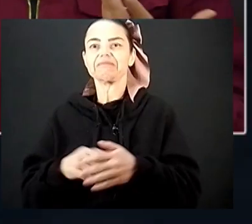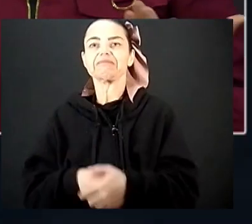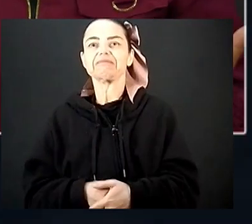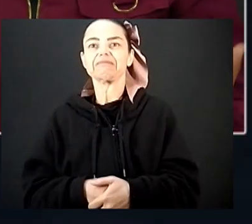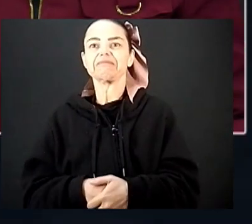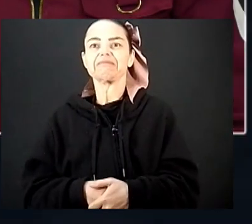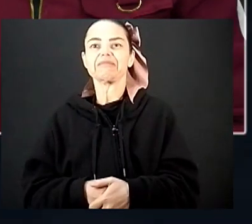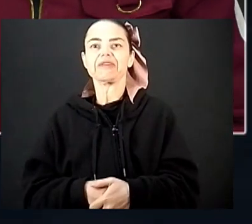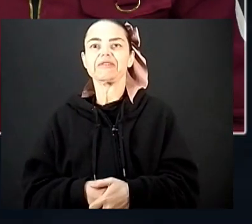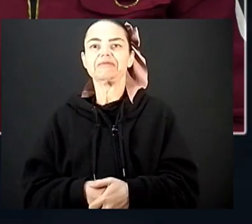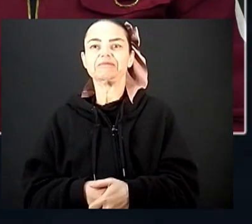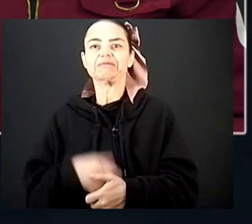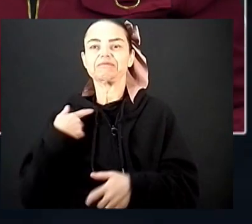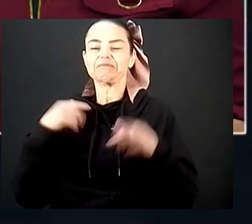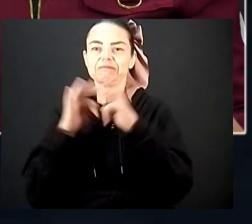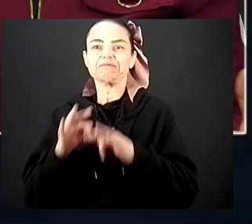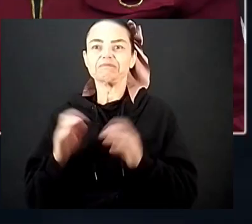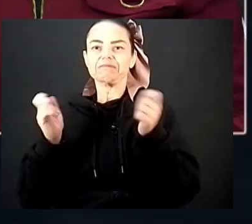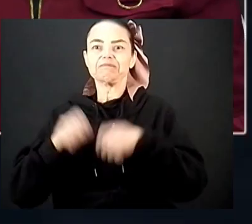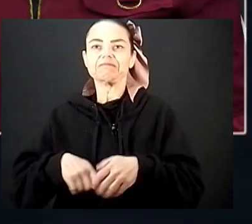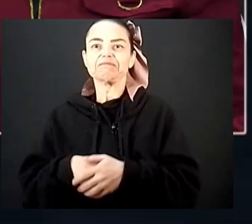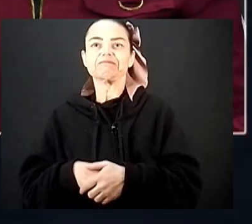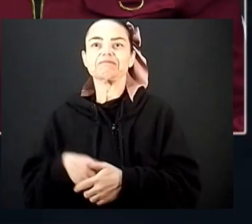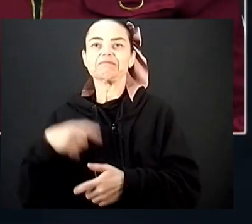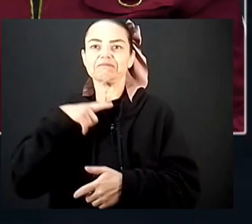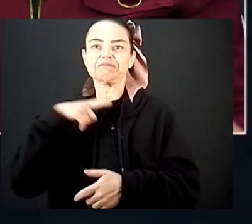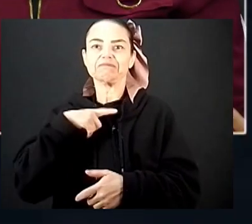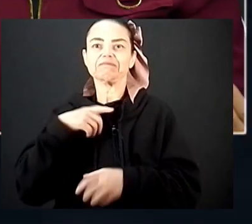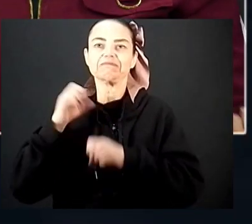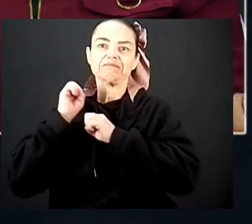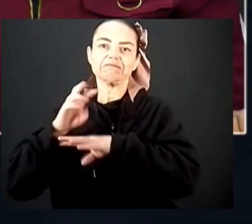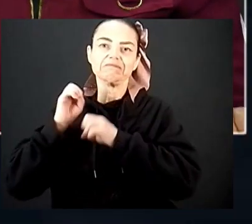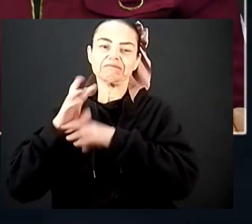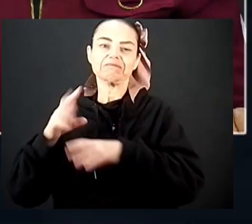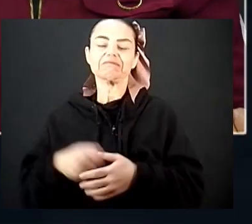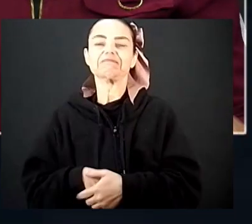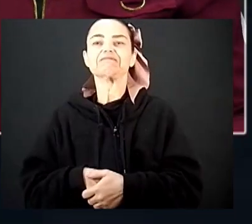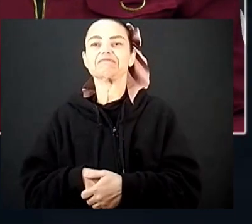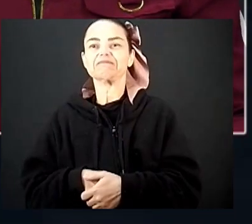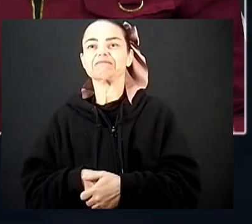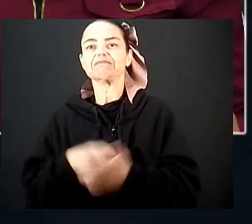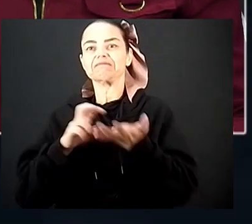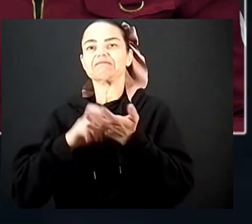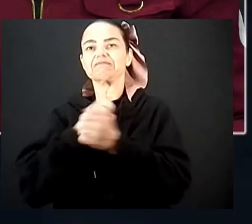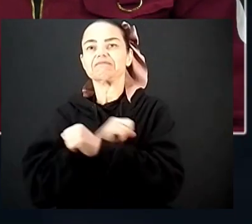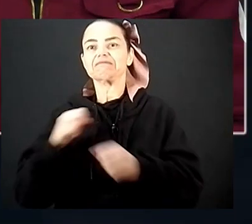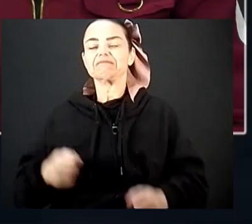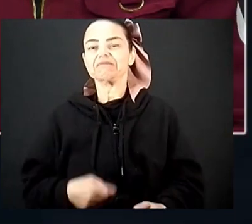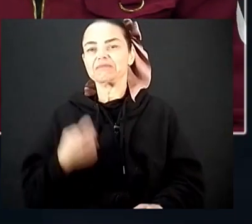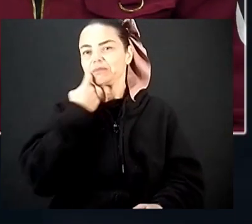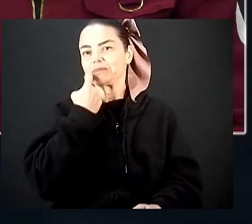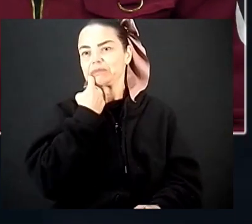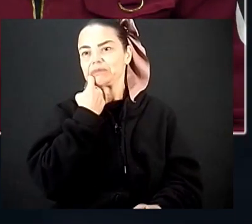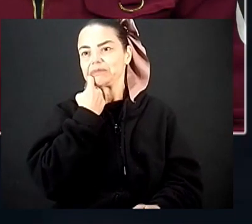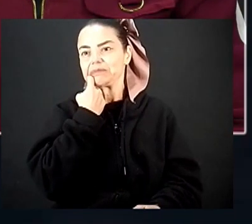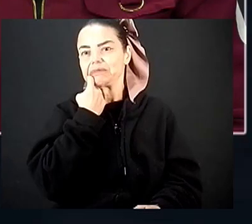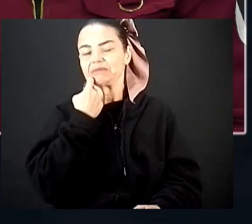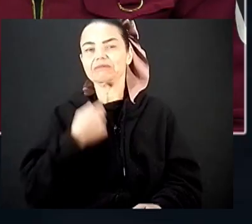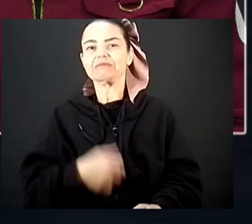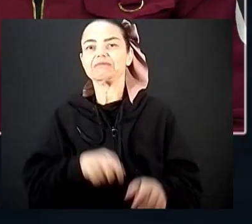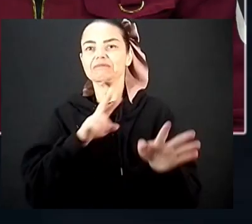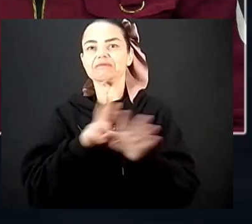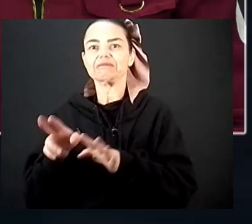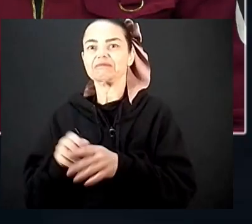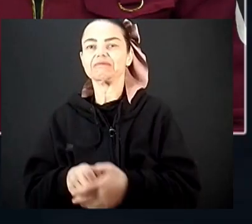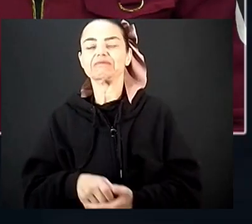Feliz ficamos nós de poder ter todo esse ensinamento nesta manhã de sexta-feira para a gente fechar a semana com chave de ouro. Dr.